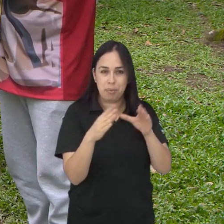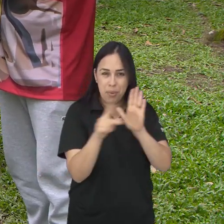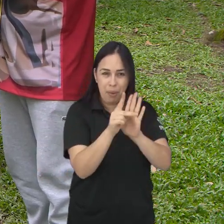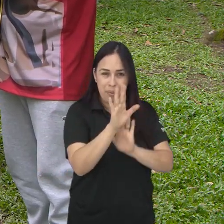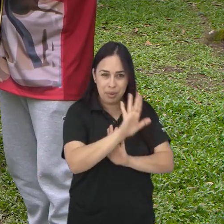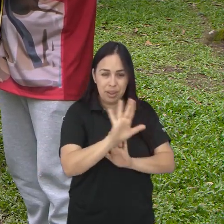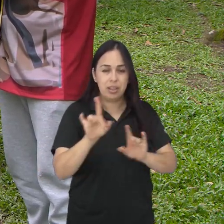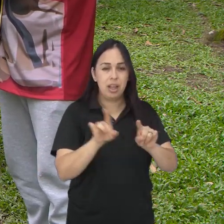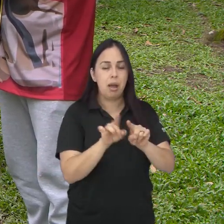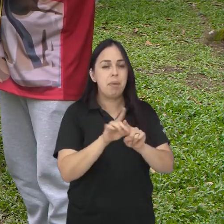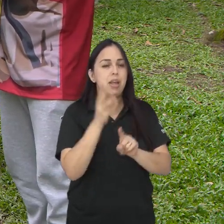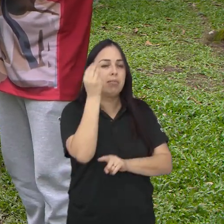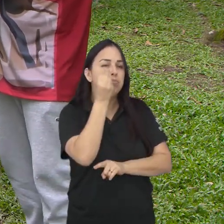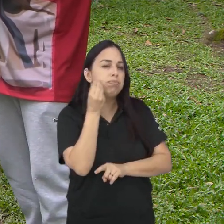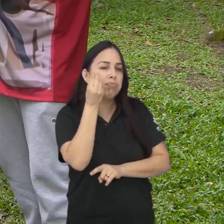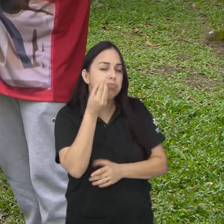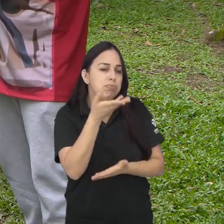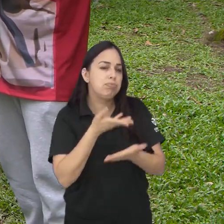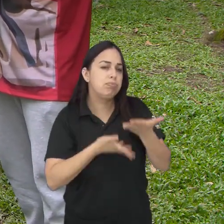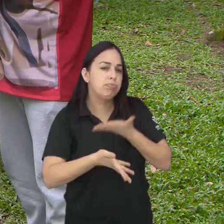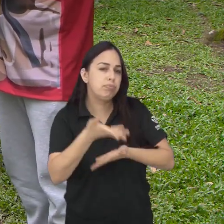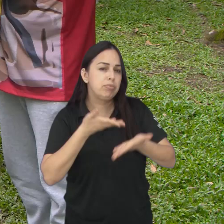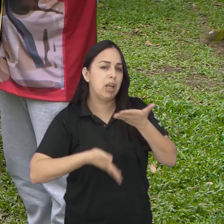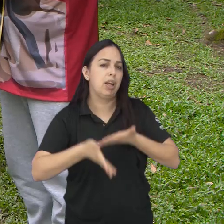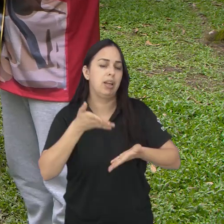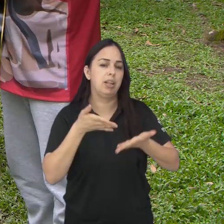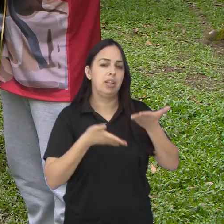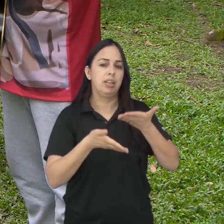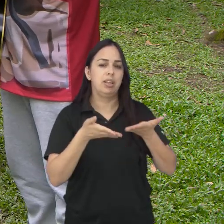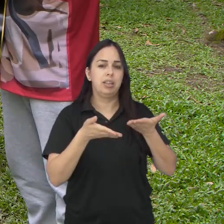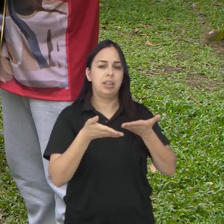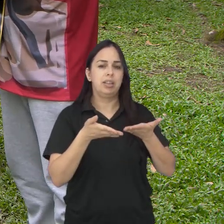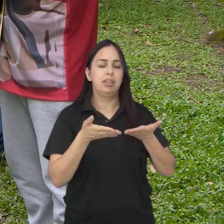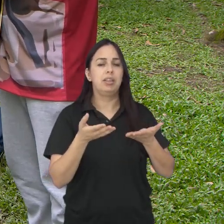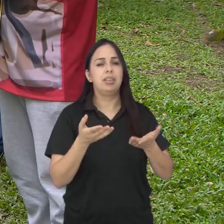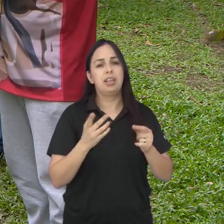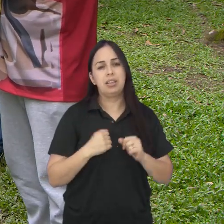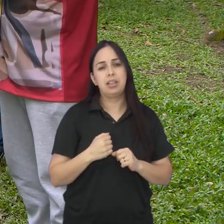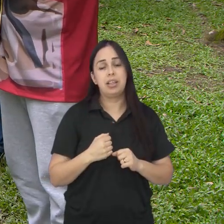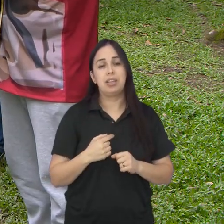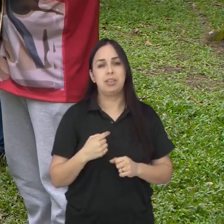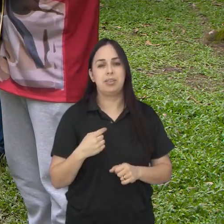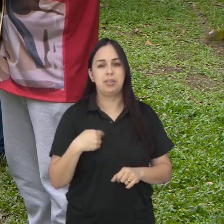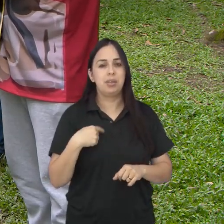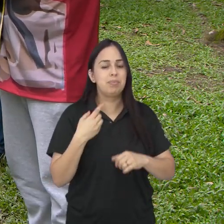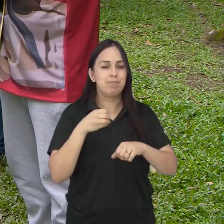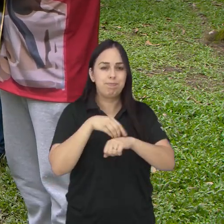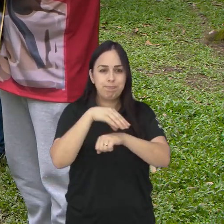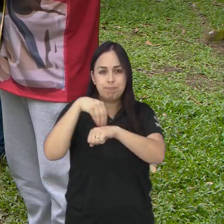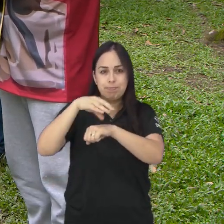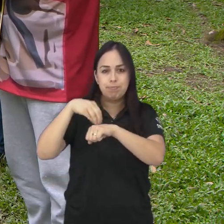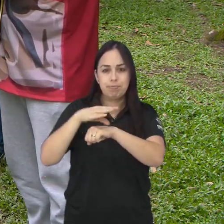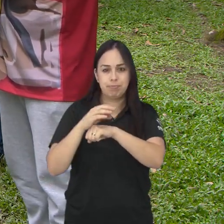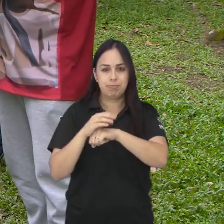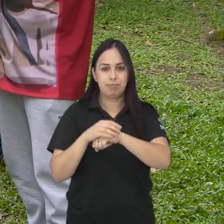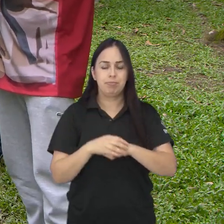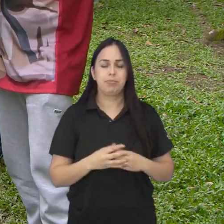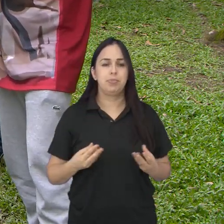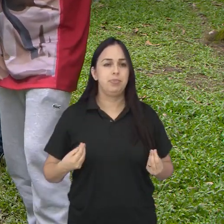aí também trocar alguma experiência, né? A gente procura passar tudo que a gente